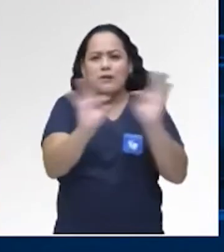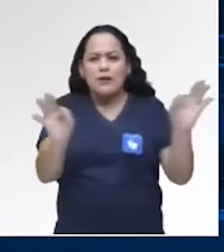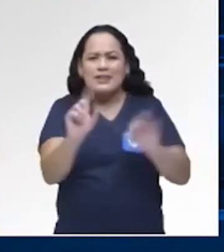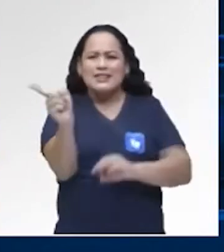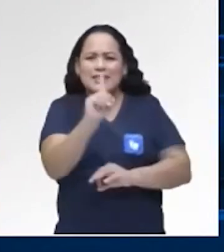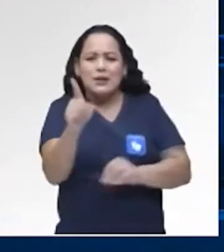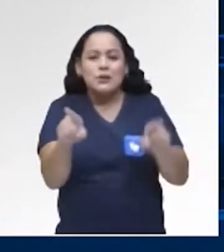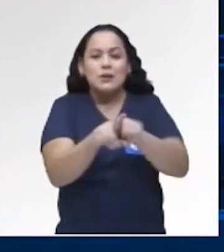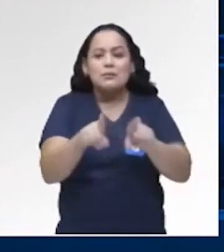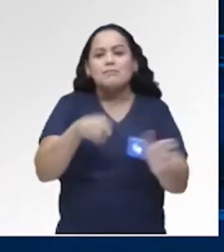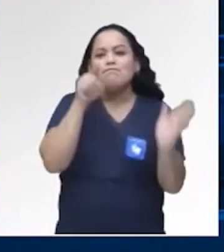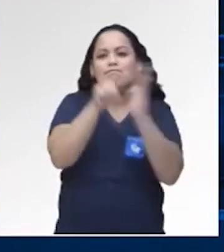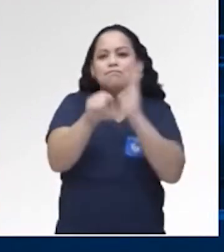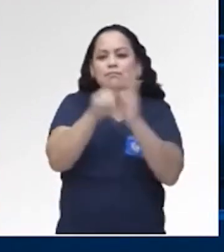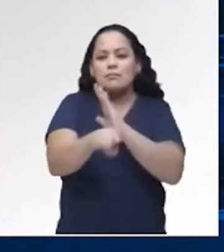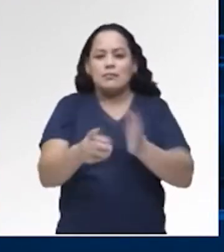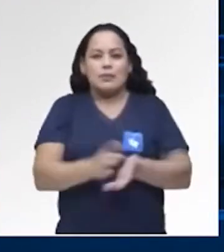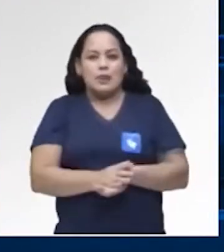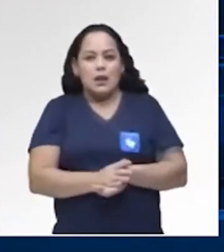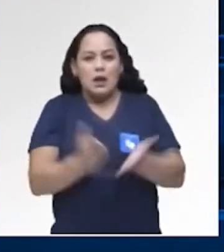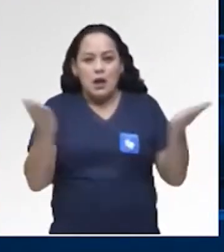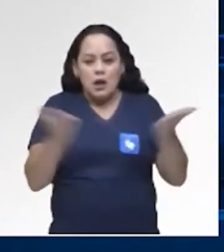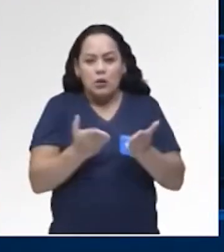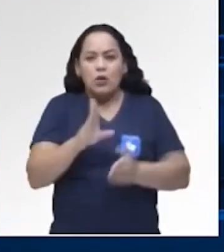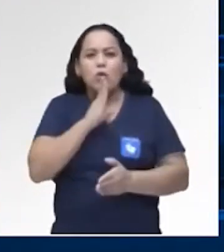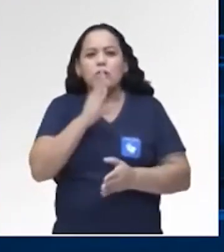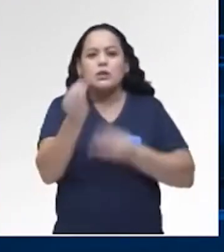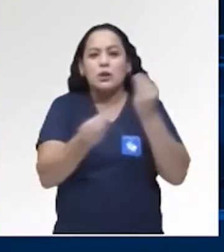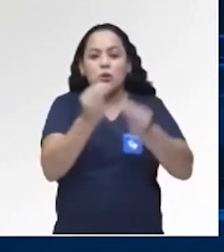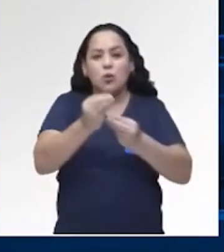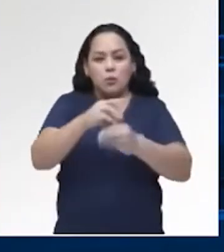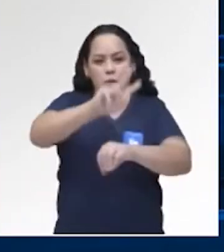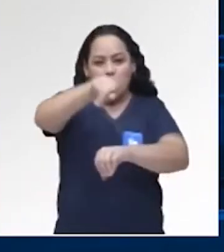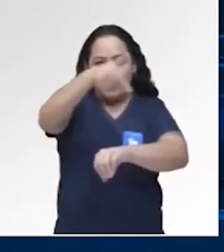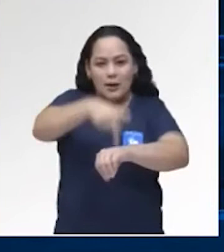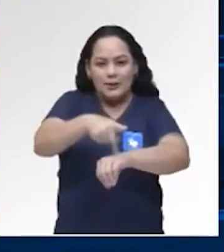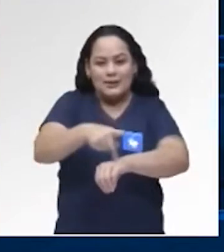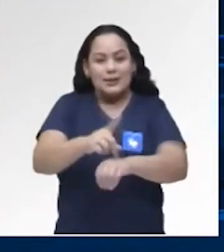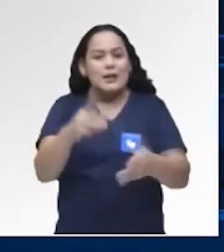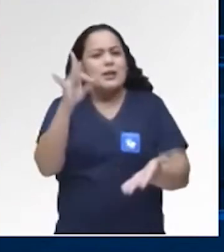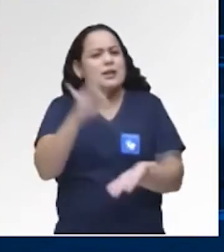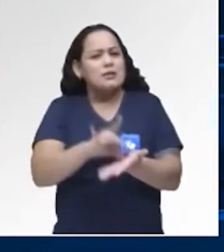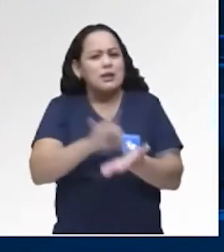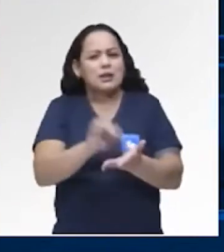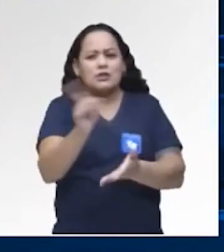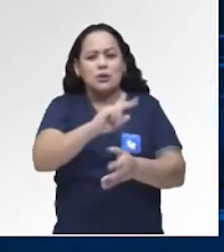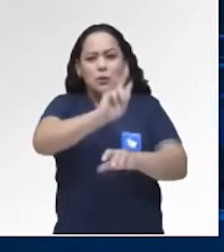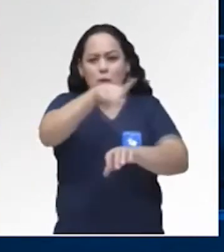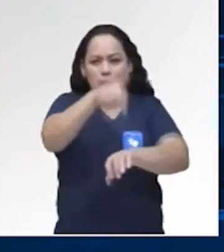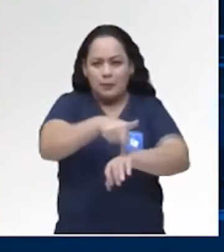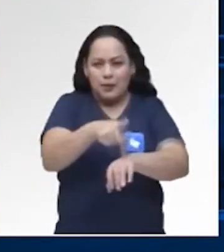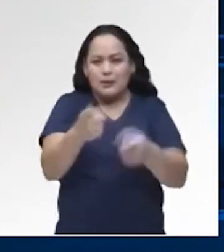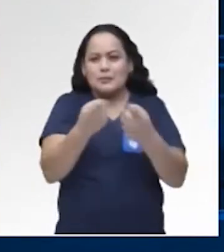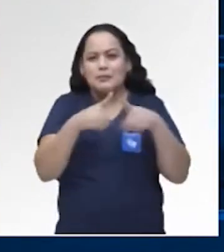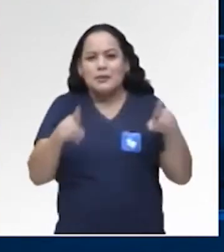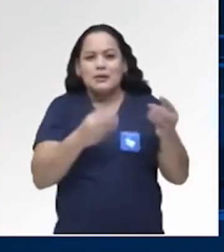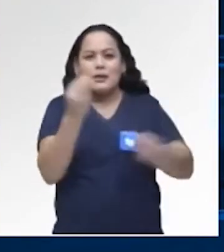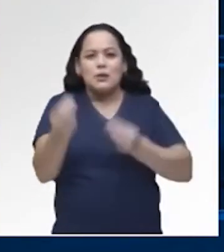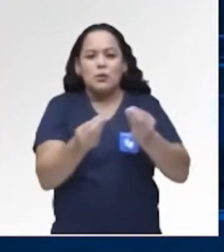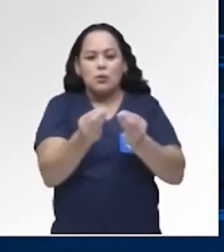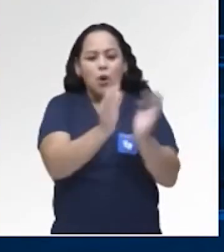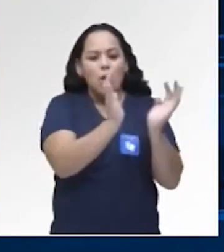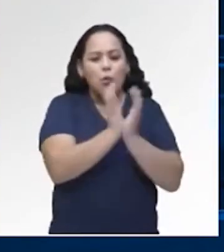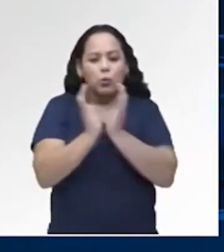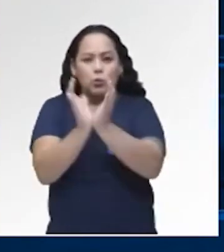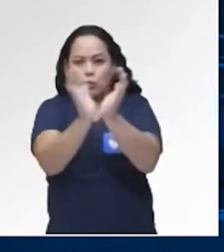interrogativas. Mas antes disso, vamos conhecer um pouquinho aí sobre esse país, que na verdade não é um país, né, gente? Trata-se aí de um conjunto